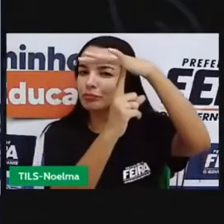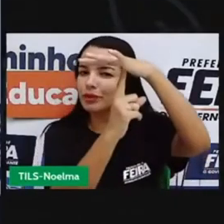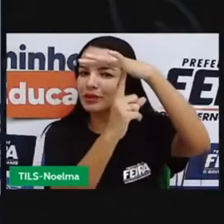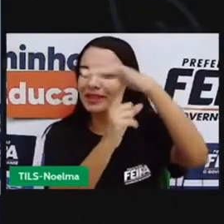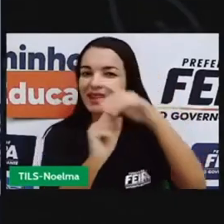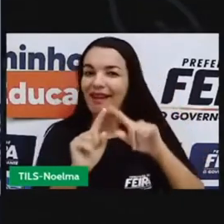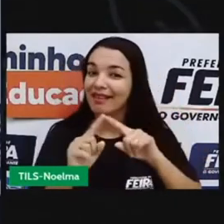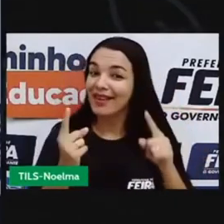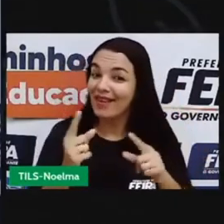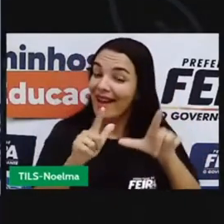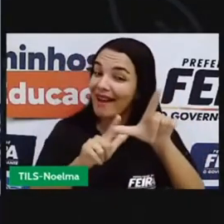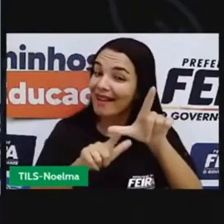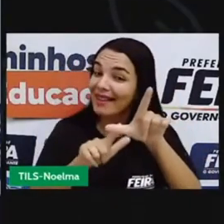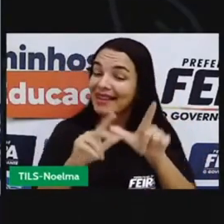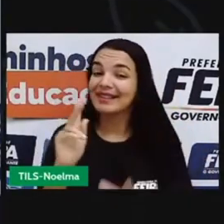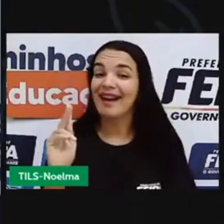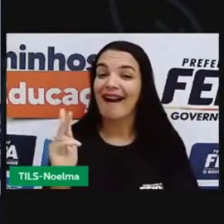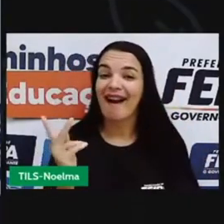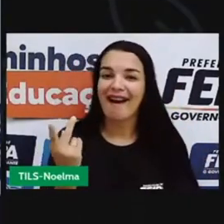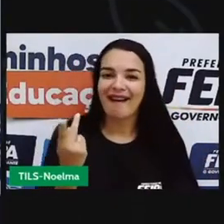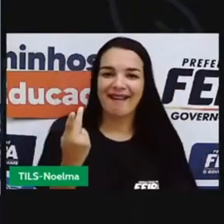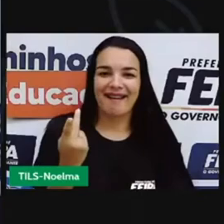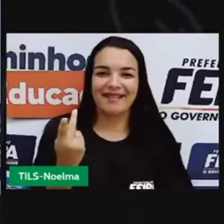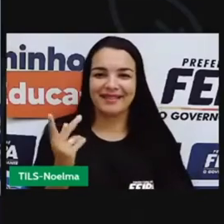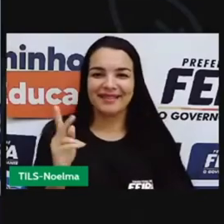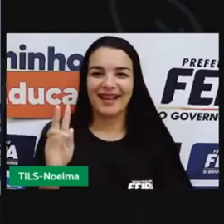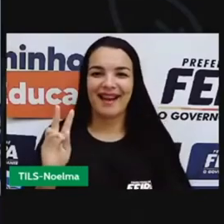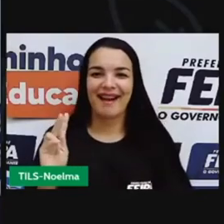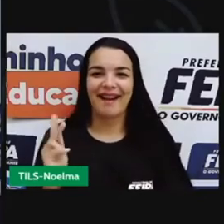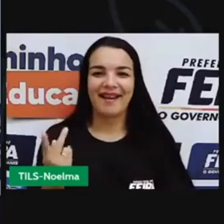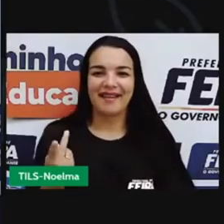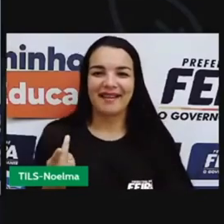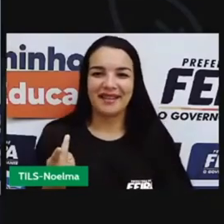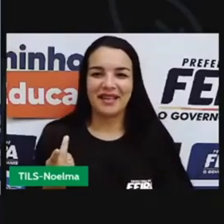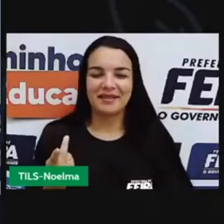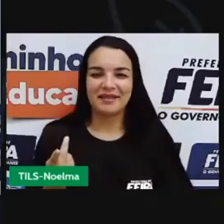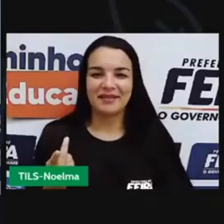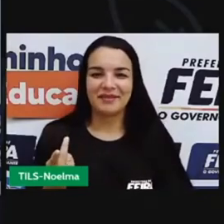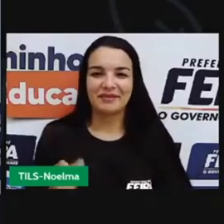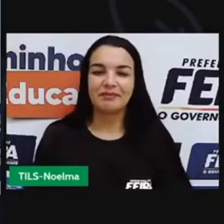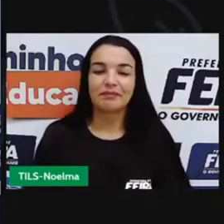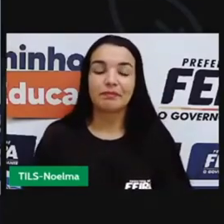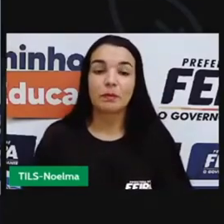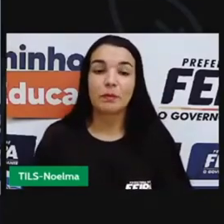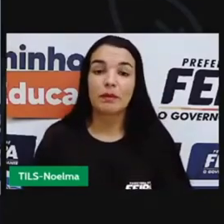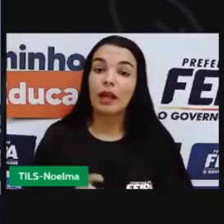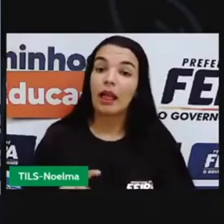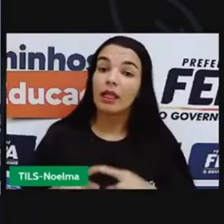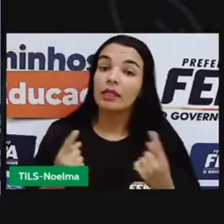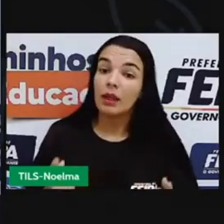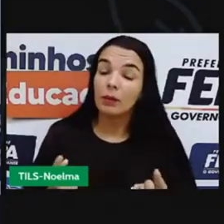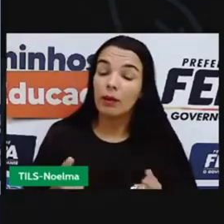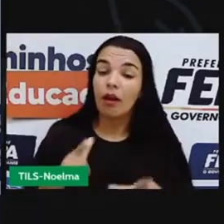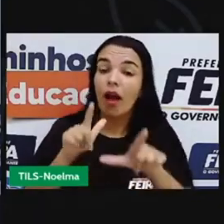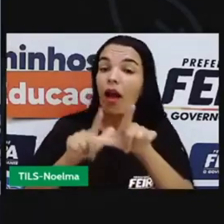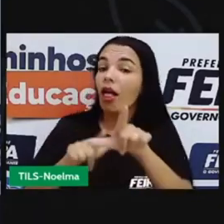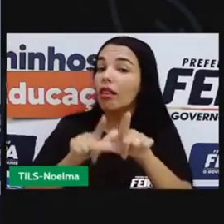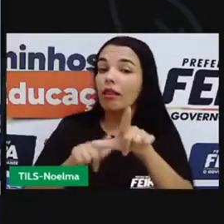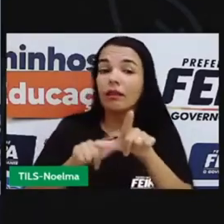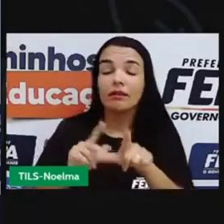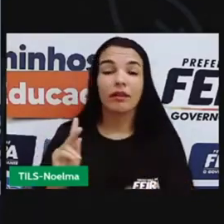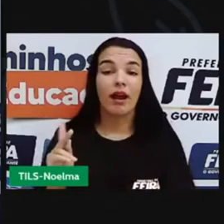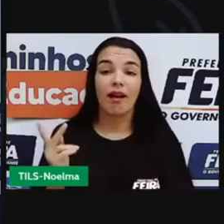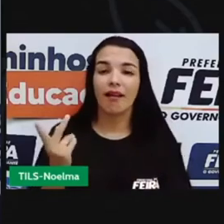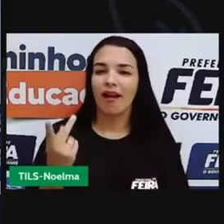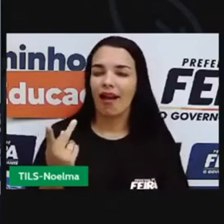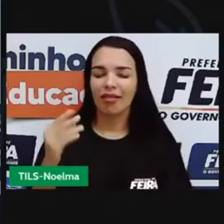a letra H, né? A letra H. E a letra H está aí por